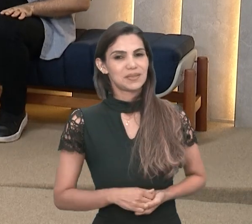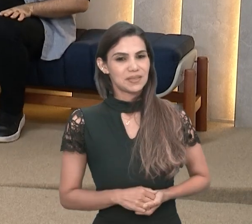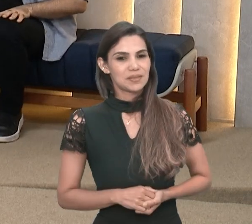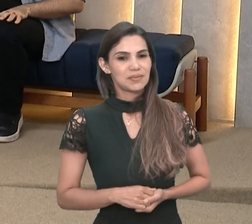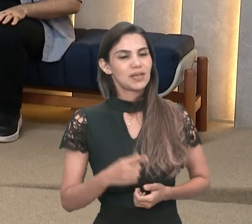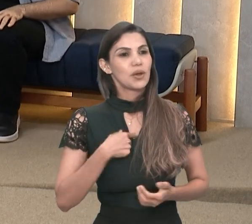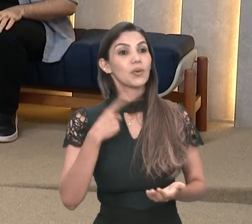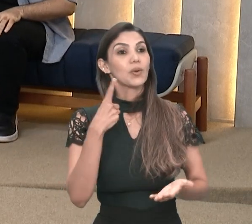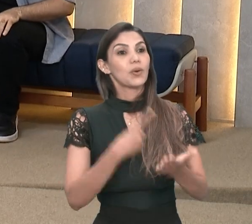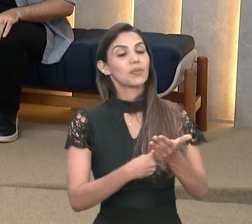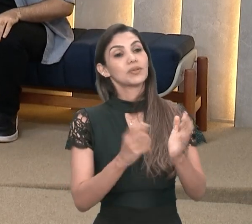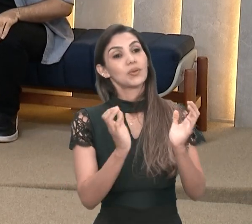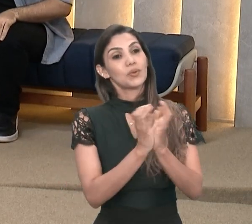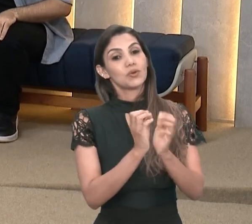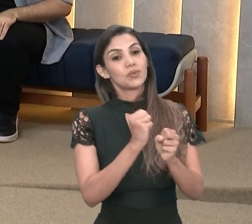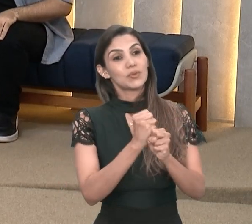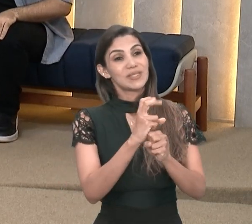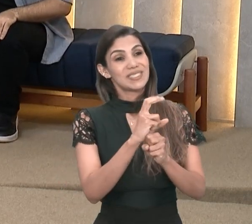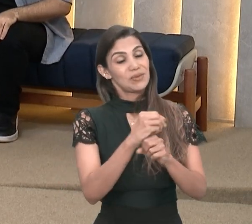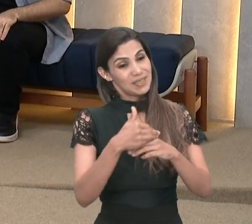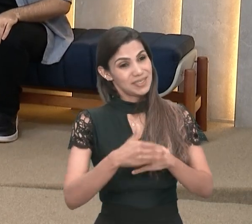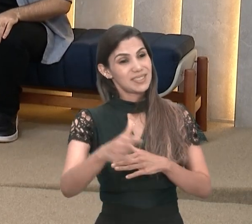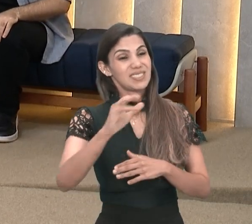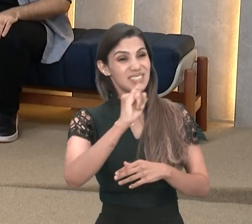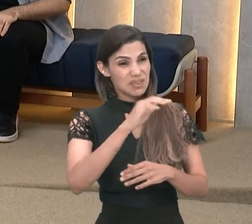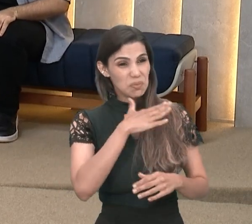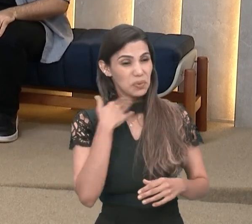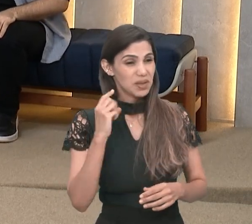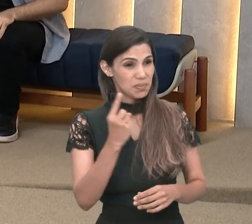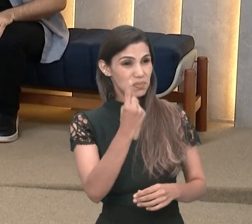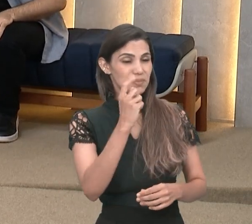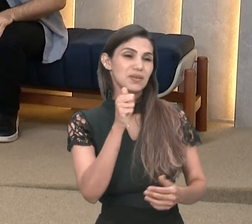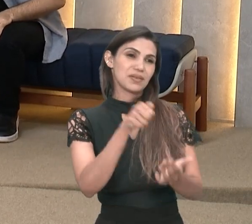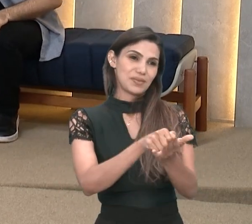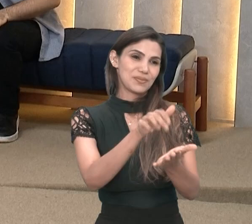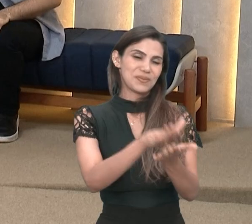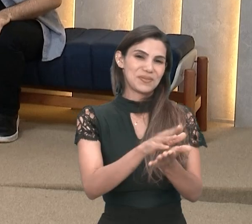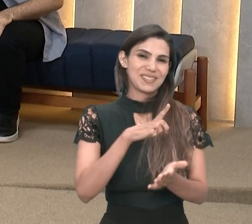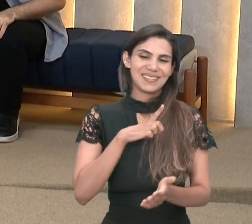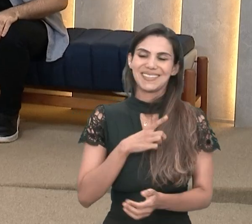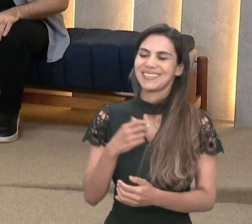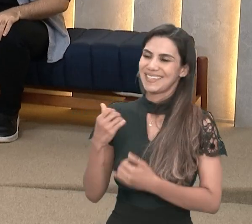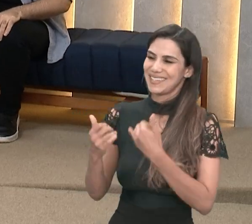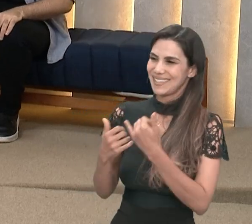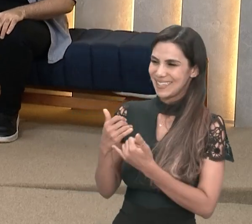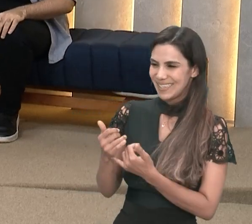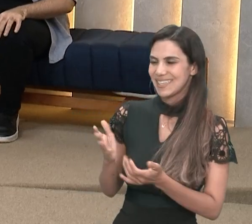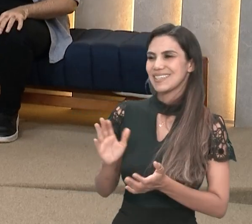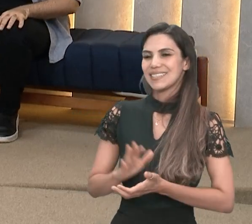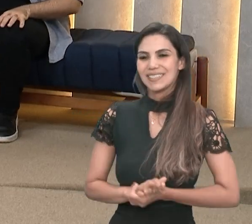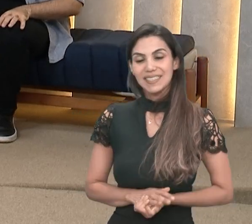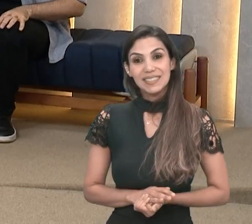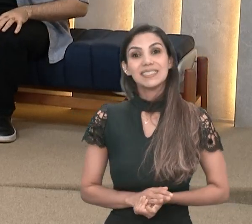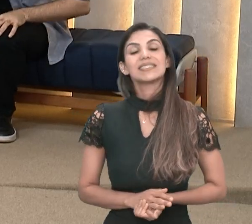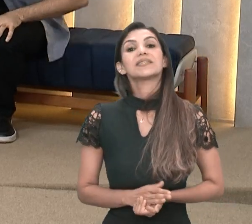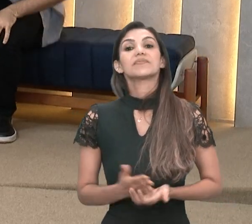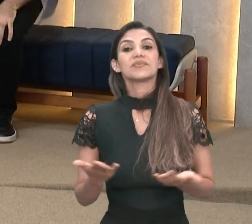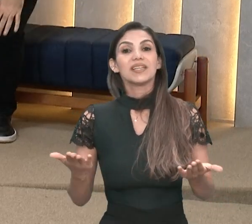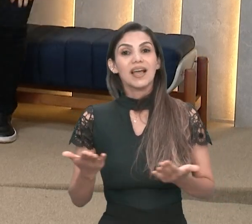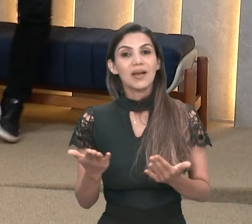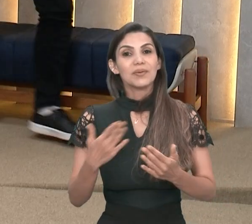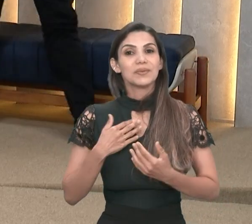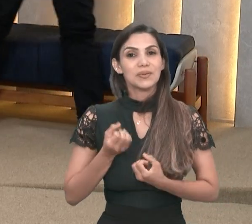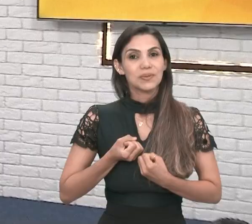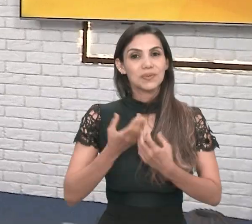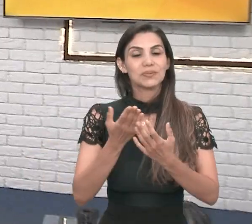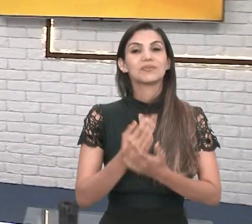50. Opa! E quem morrer primeiro paga multa. Obrigadão, viu, professor? Obrigado. Pessoal, e agora eu conto para vocês